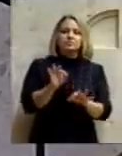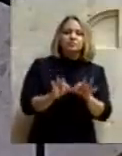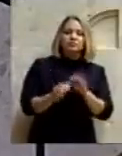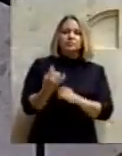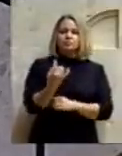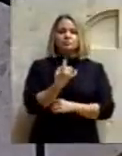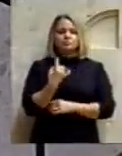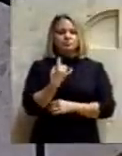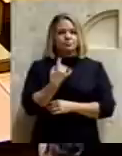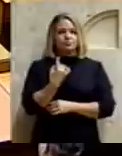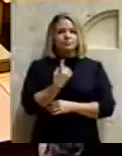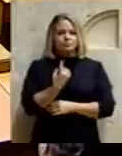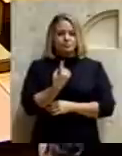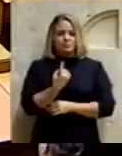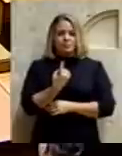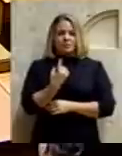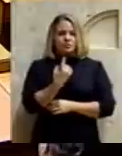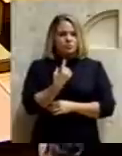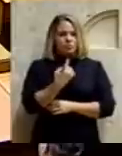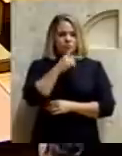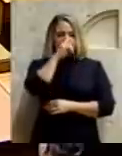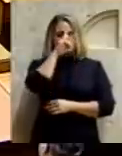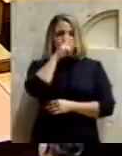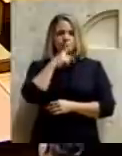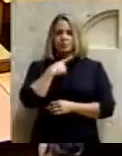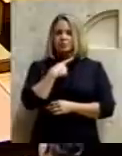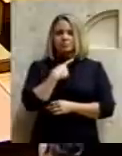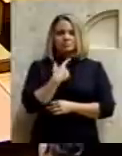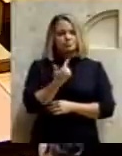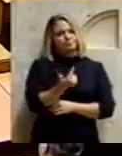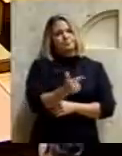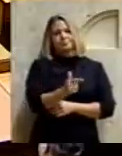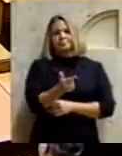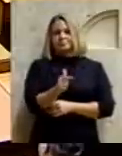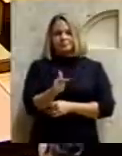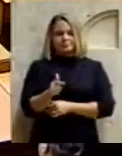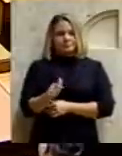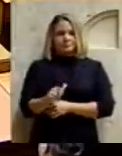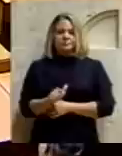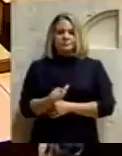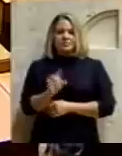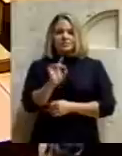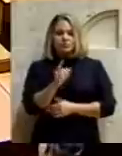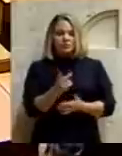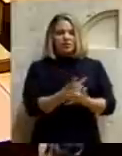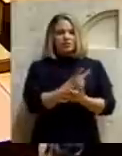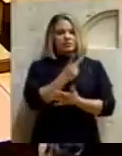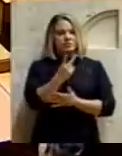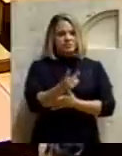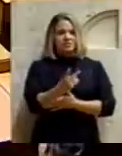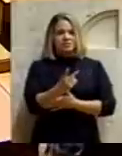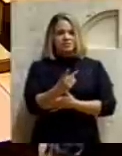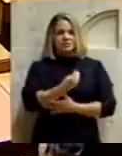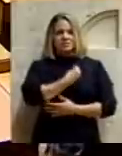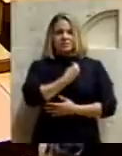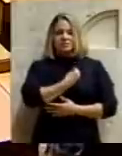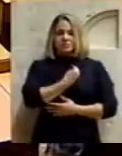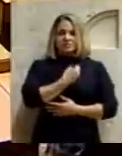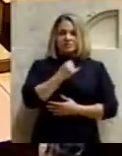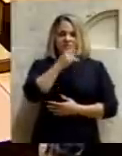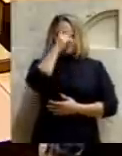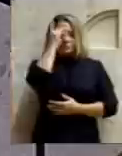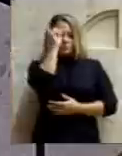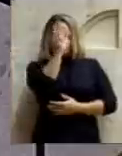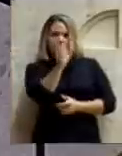só, e só para si, não existe. Só existe na forma e na medida em que os